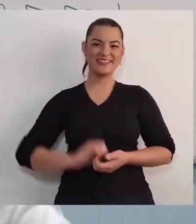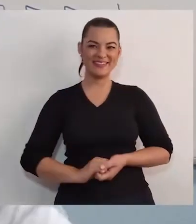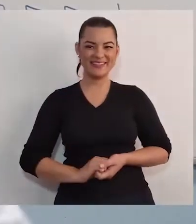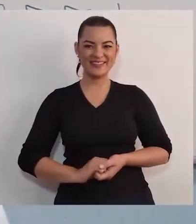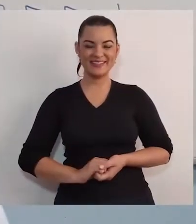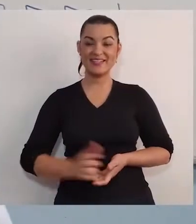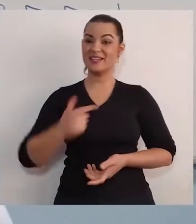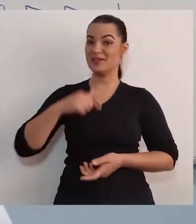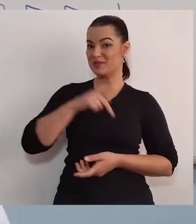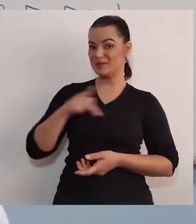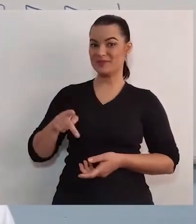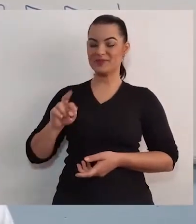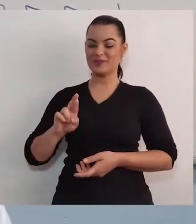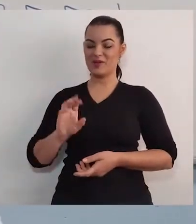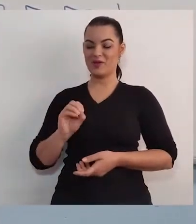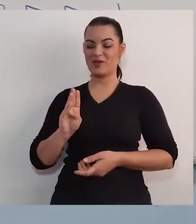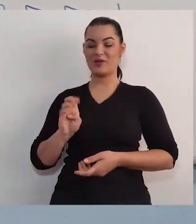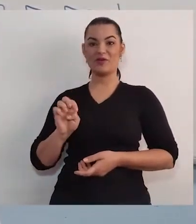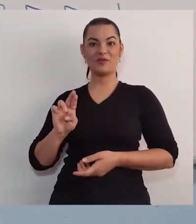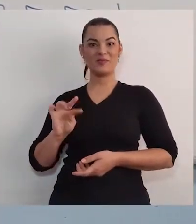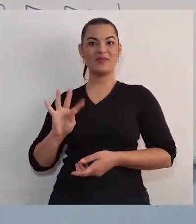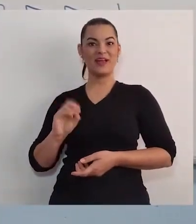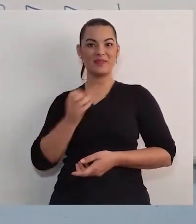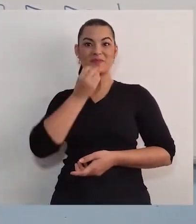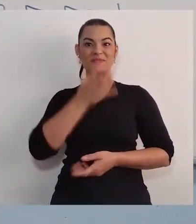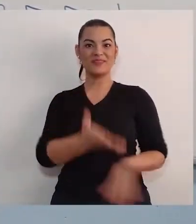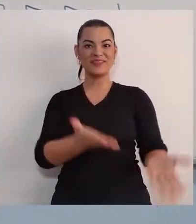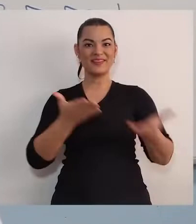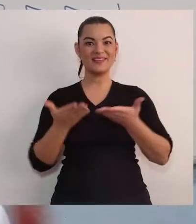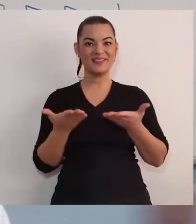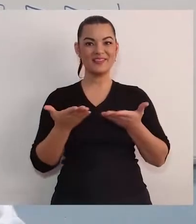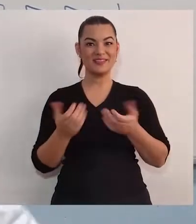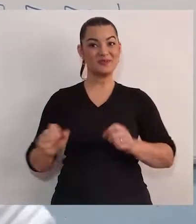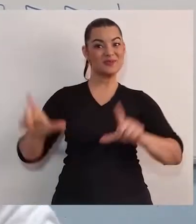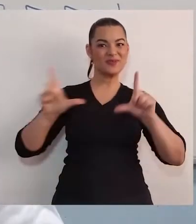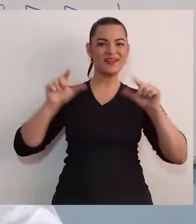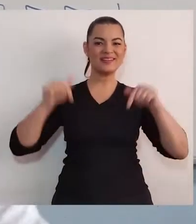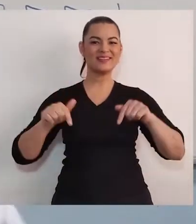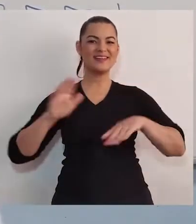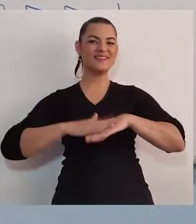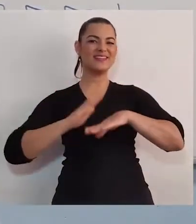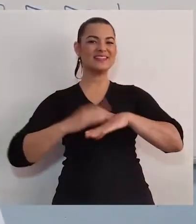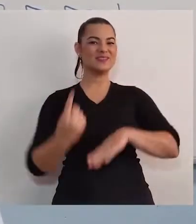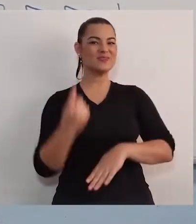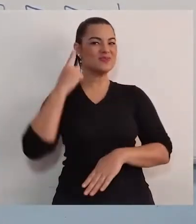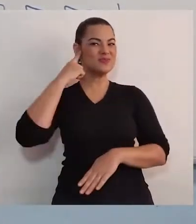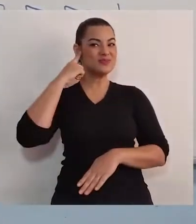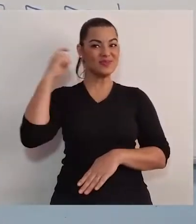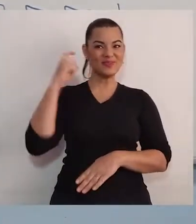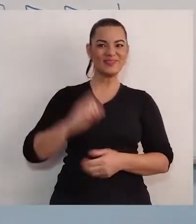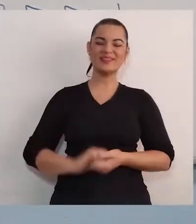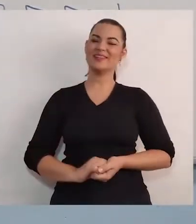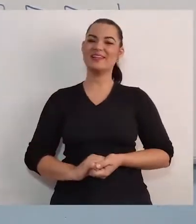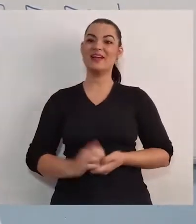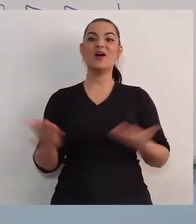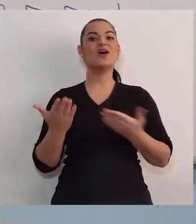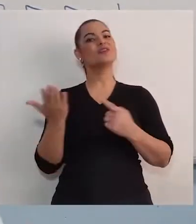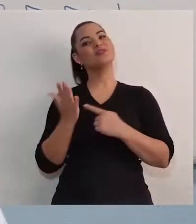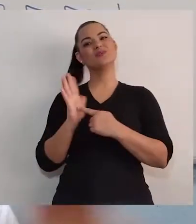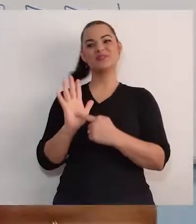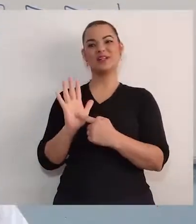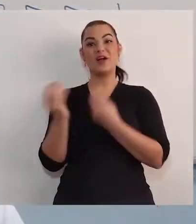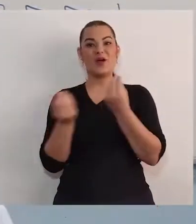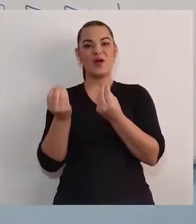Olá, pessoal! Sou o professor Roberto e sejam bem-vindos ao nosso quadro Fazendo um Som. E hoje eu vou te mostrar como se dança